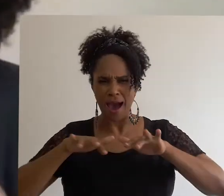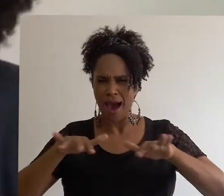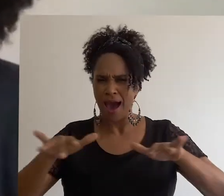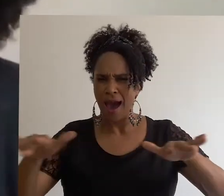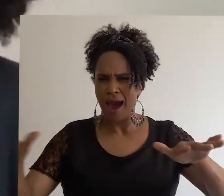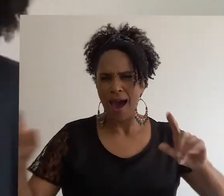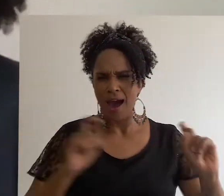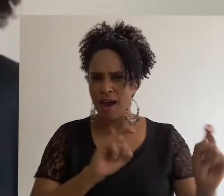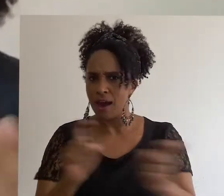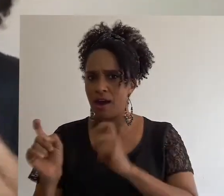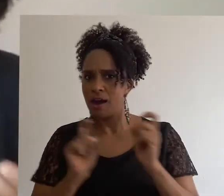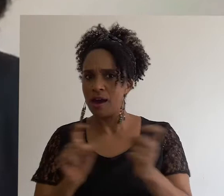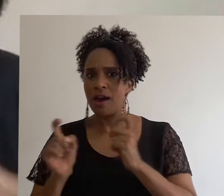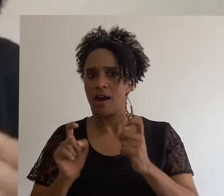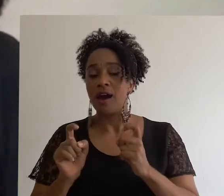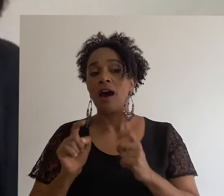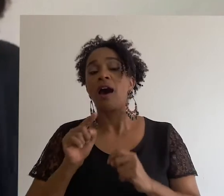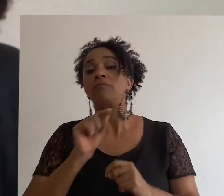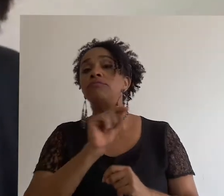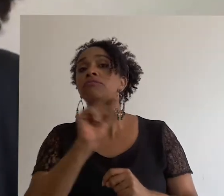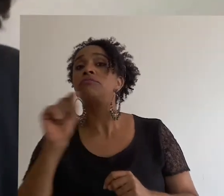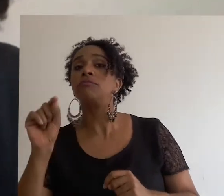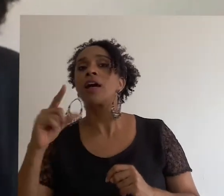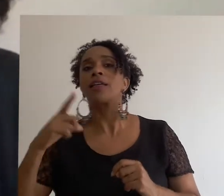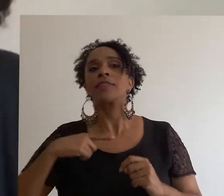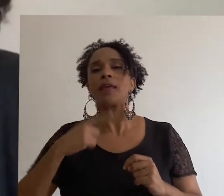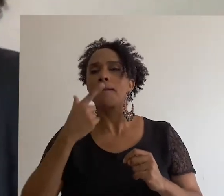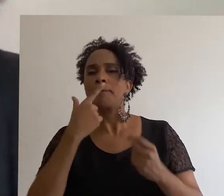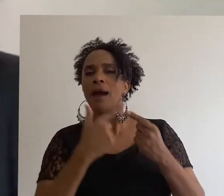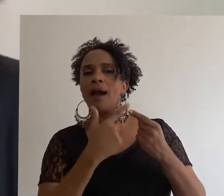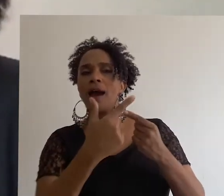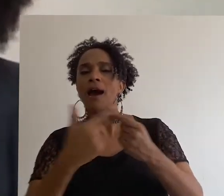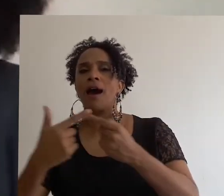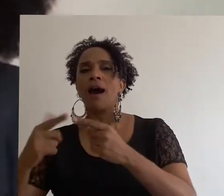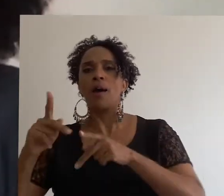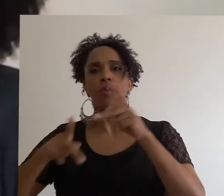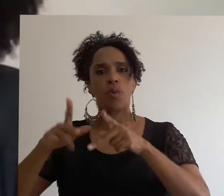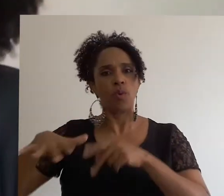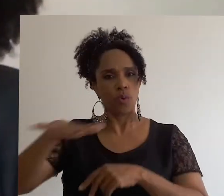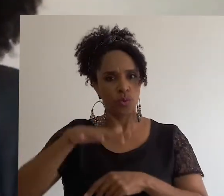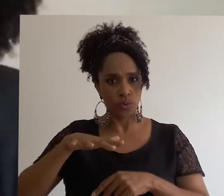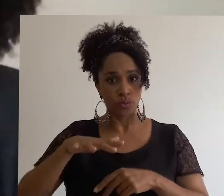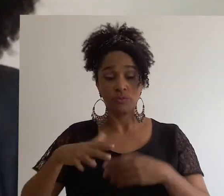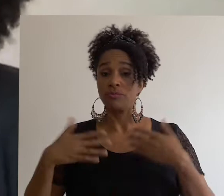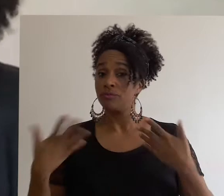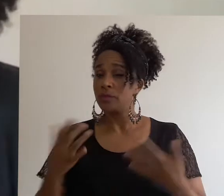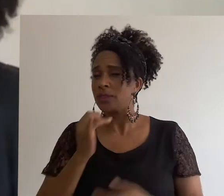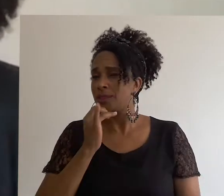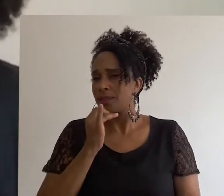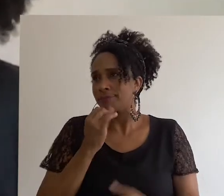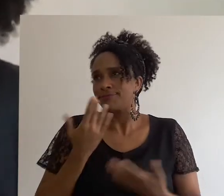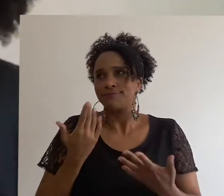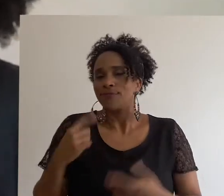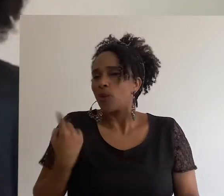e de articulação com a propriedade de quem atua, de quem está próximo e de quem tece as articulações locais. Como exemplo